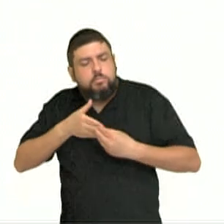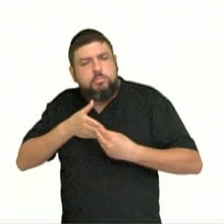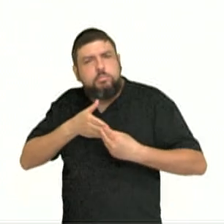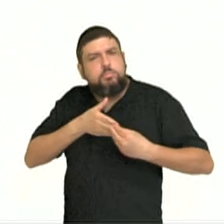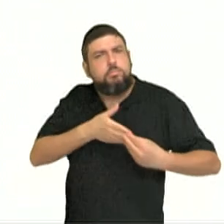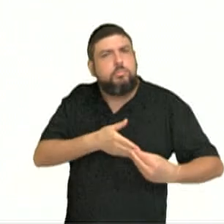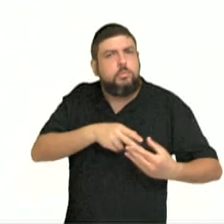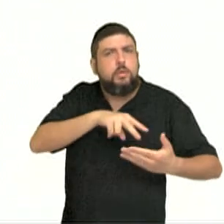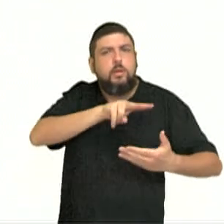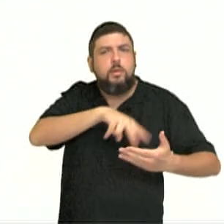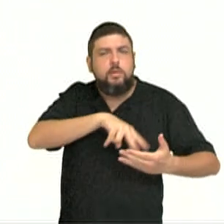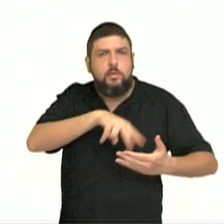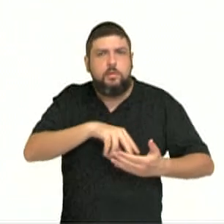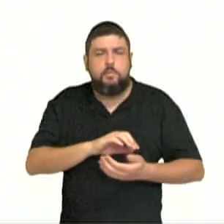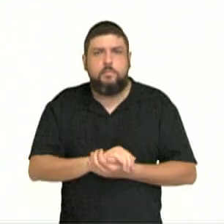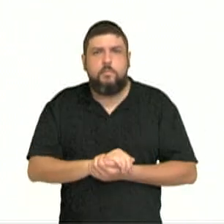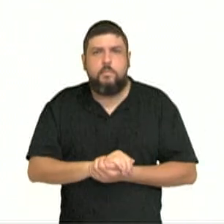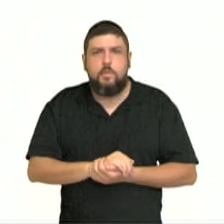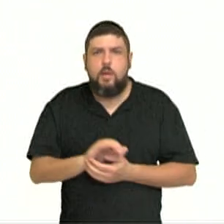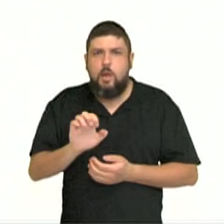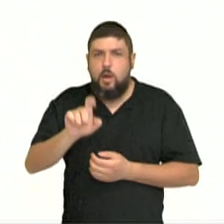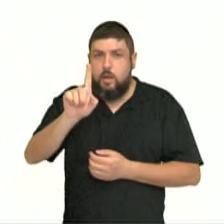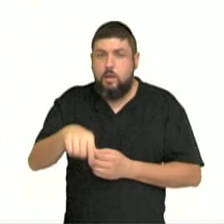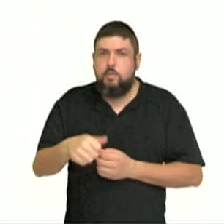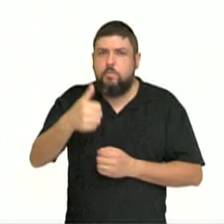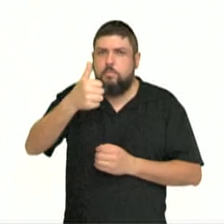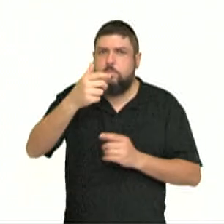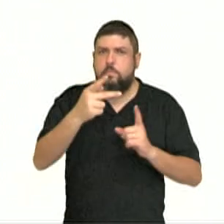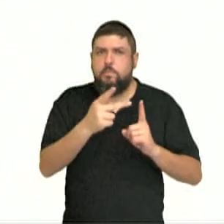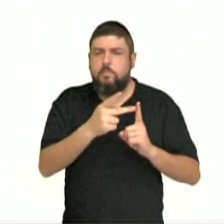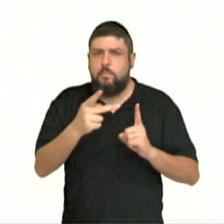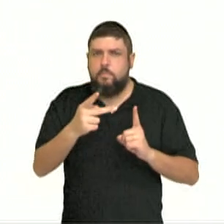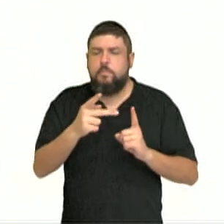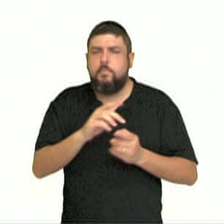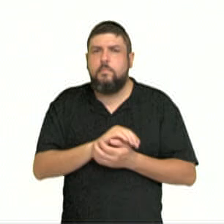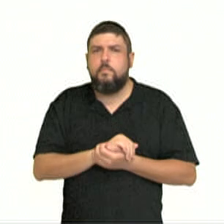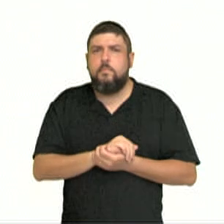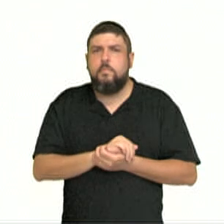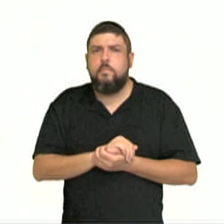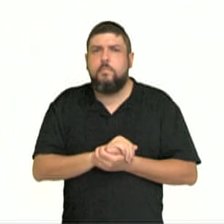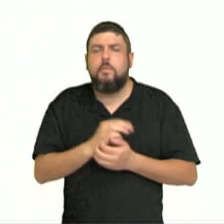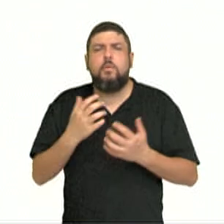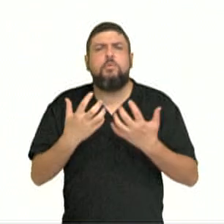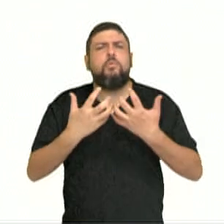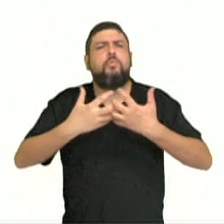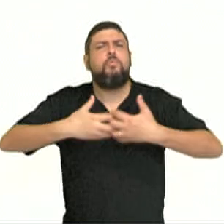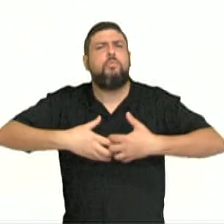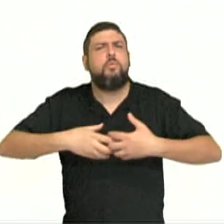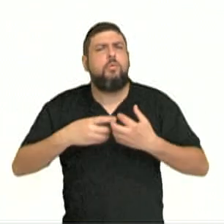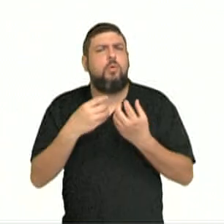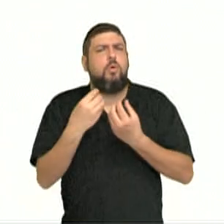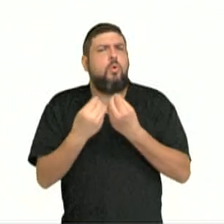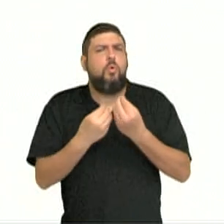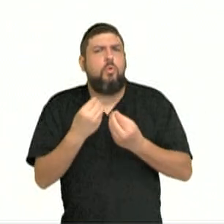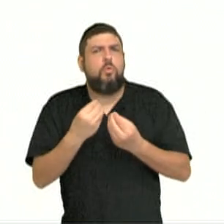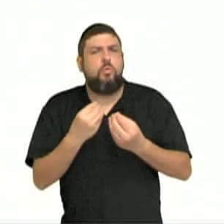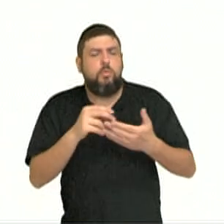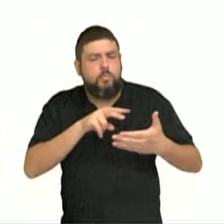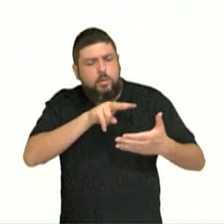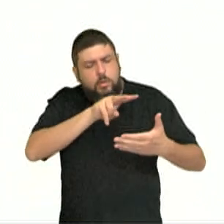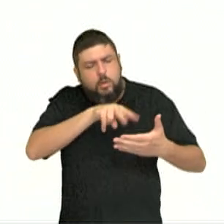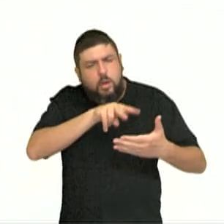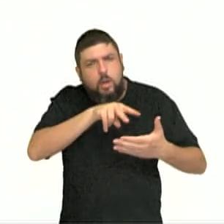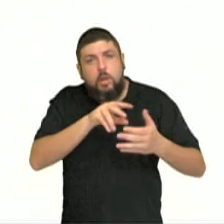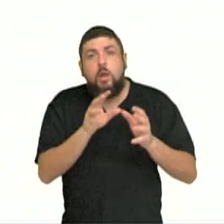primeiro parágrafo e tem como uma das funções introduzir aquele leitor dentro do texto. Procura